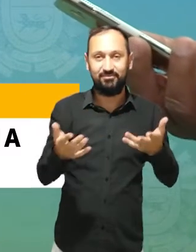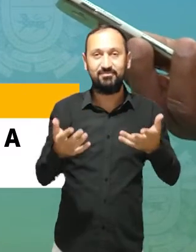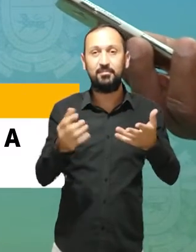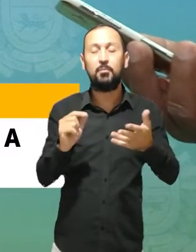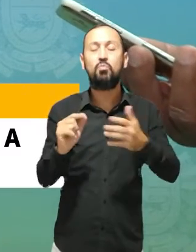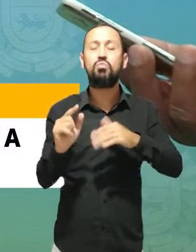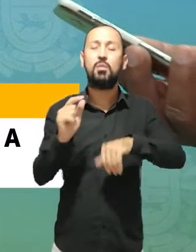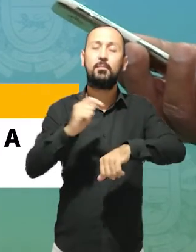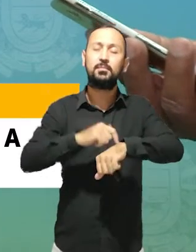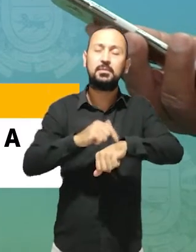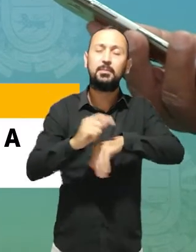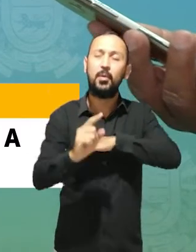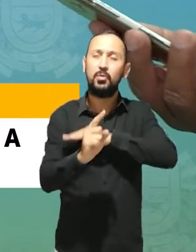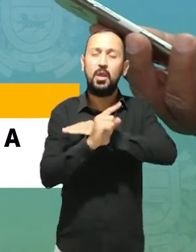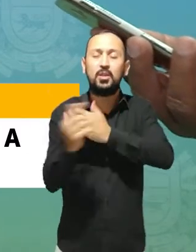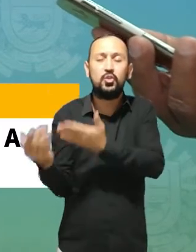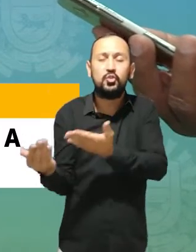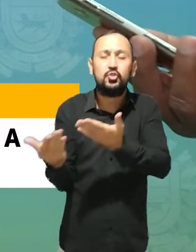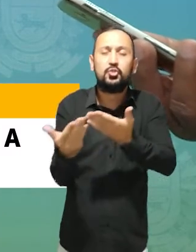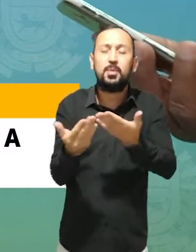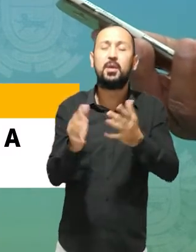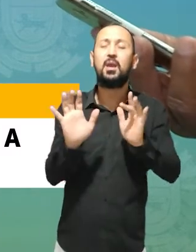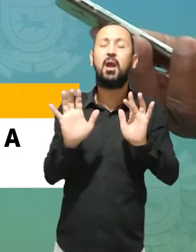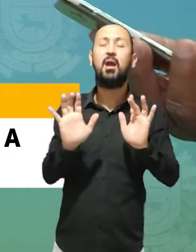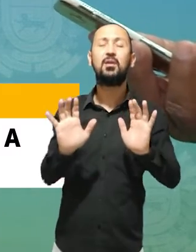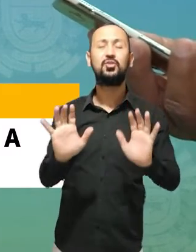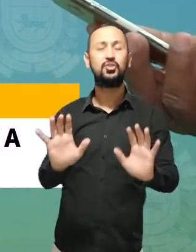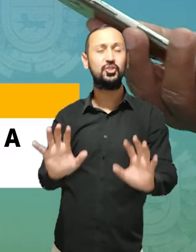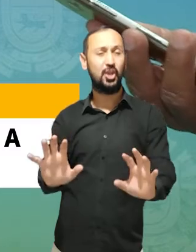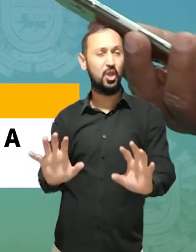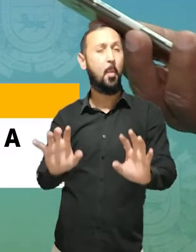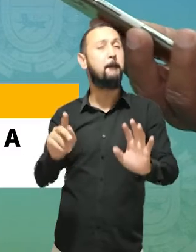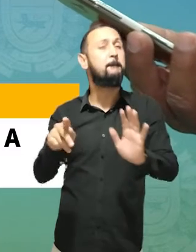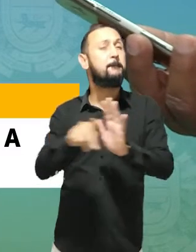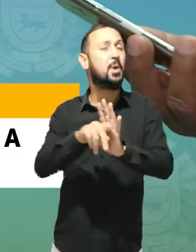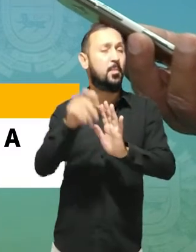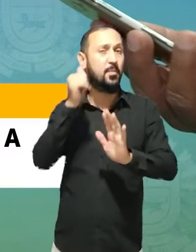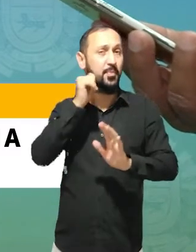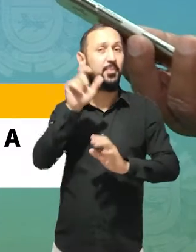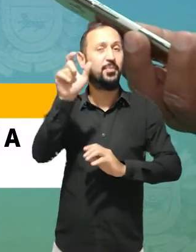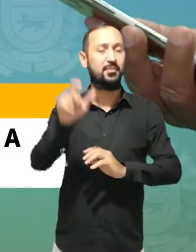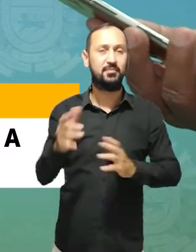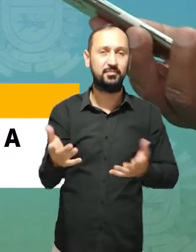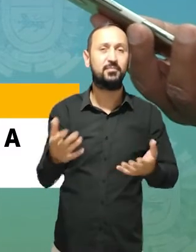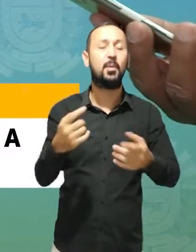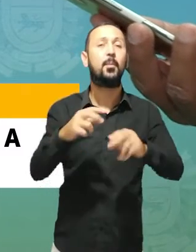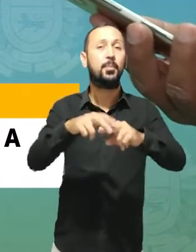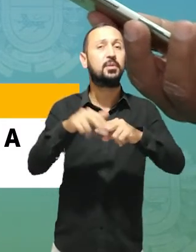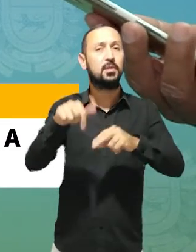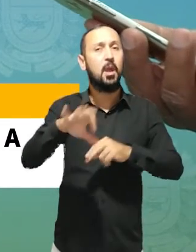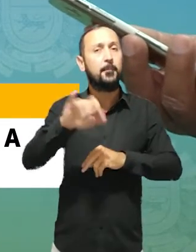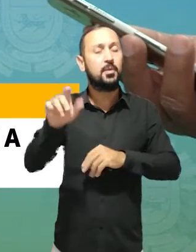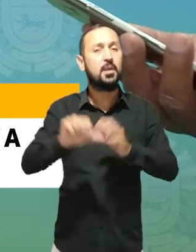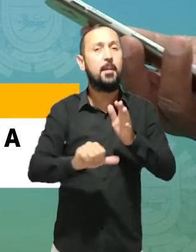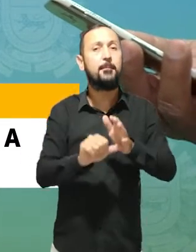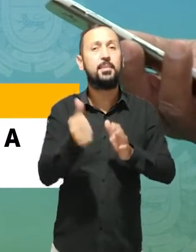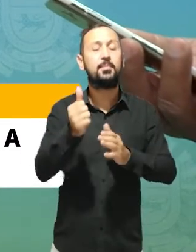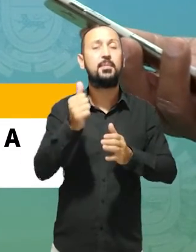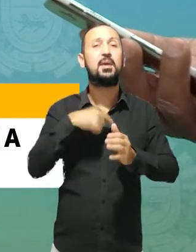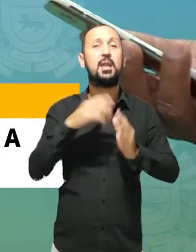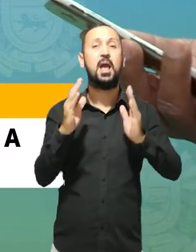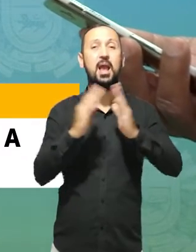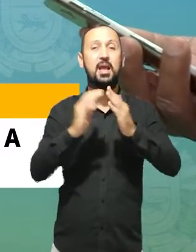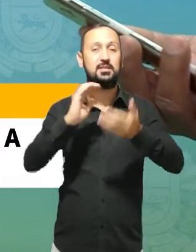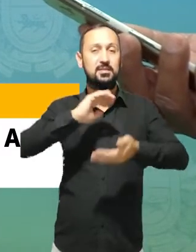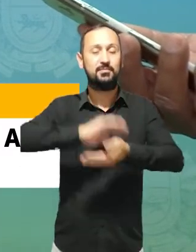perspectiva de gênero no acolhimento na humanização do atendimento que deve ser qualificado e especializado não por outra razão nós